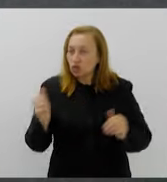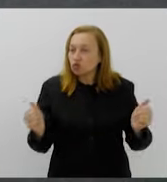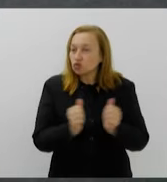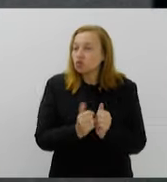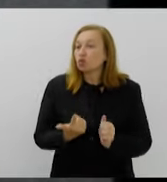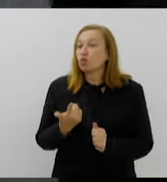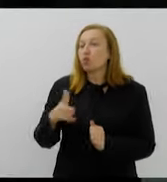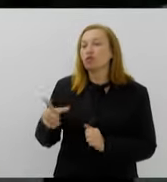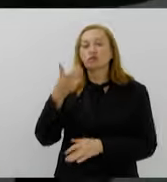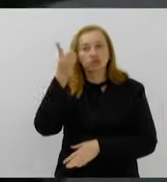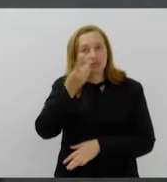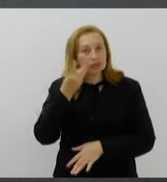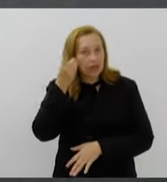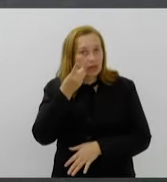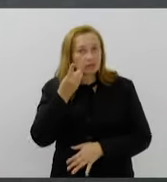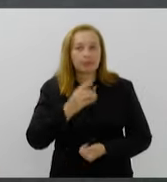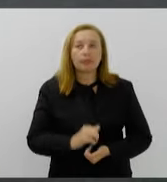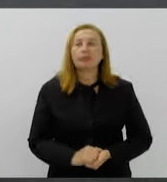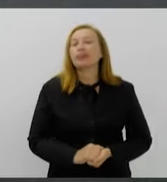outros